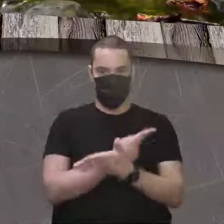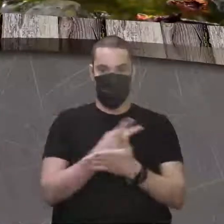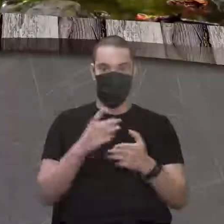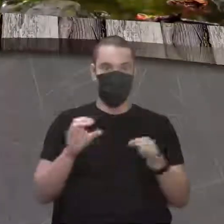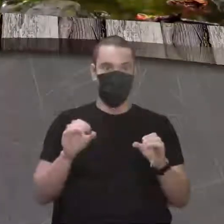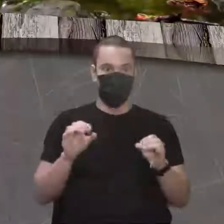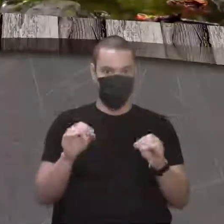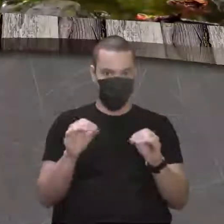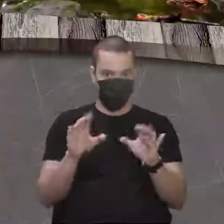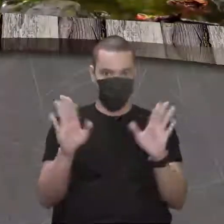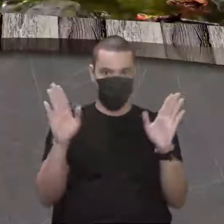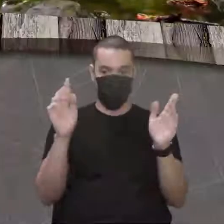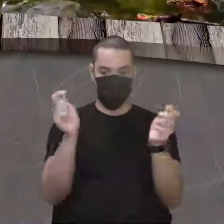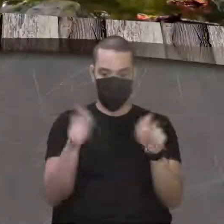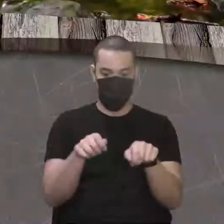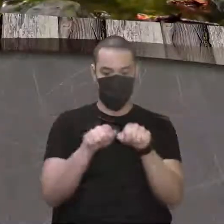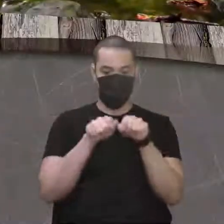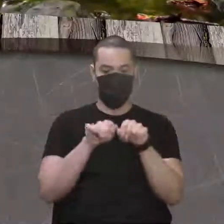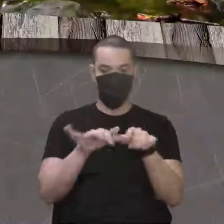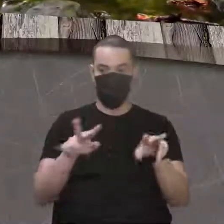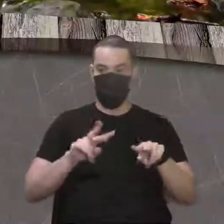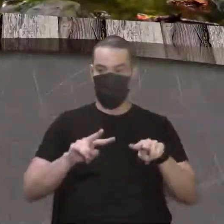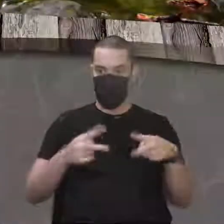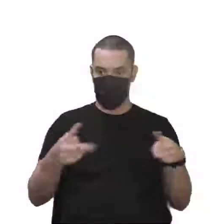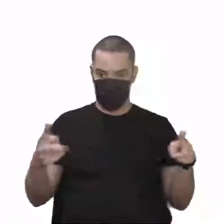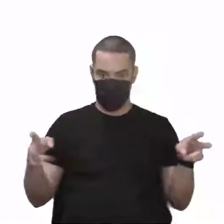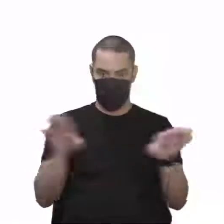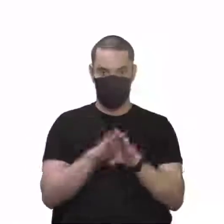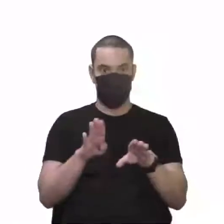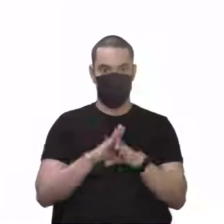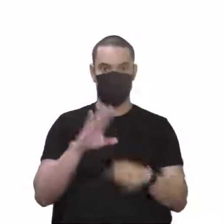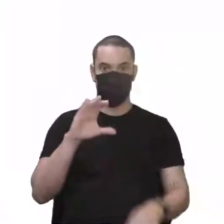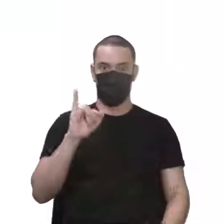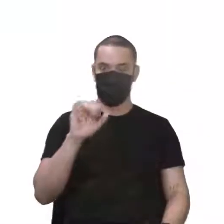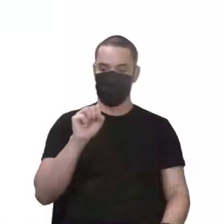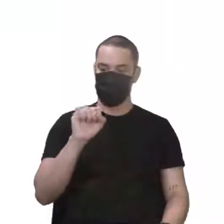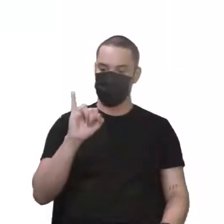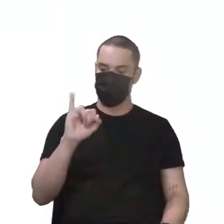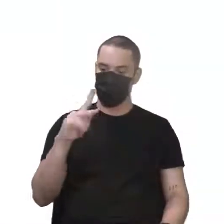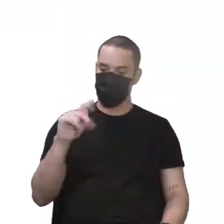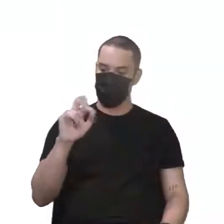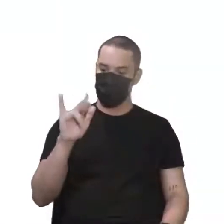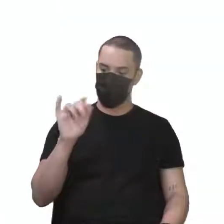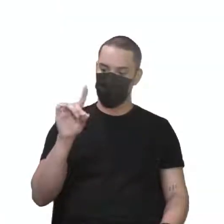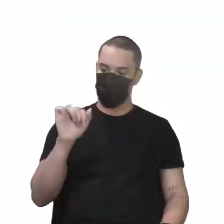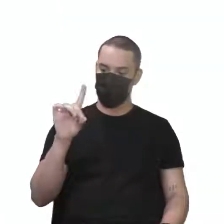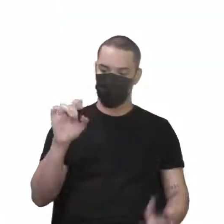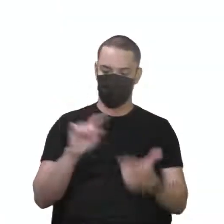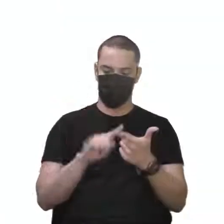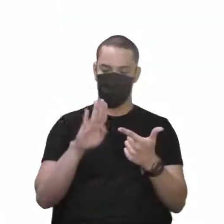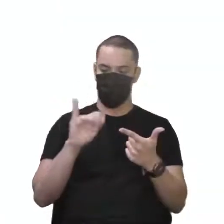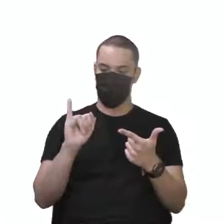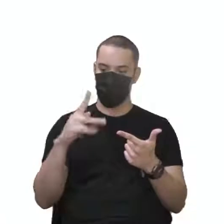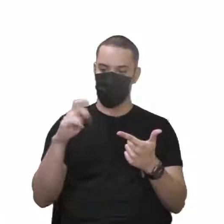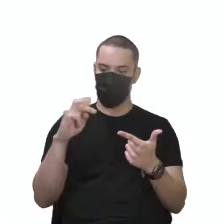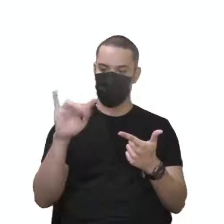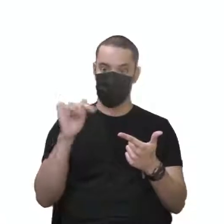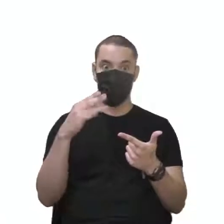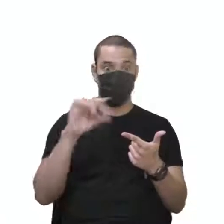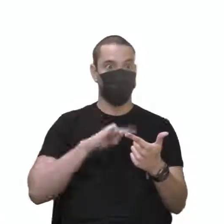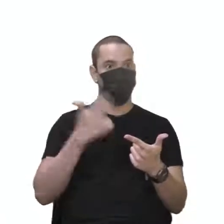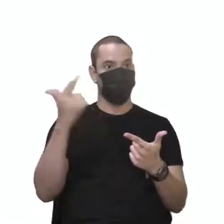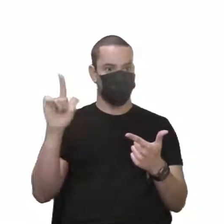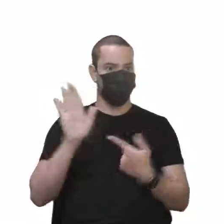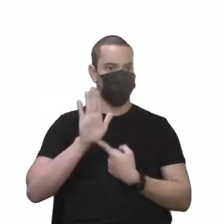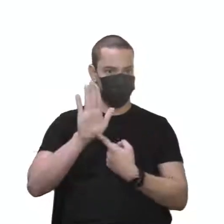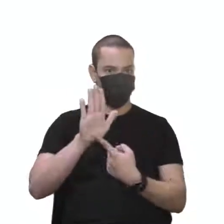bactérias, além de se reproduzir, tá? Por cisparidade ou bipartição, ela também tem outro processo de reprodução que a gente vai ver já já. Vamos